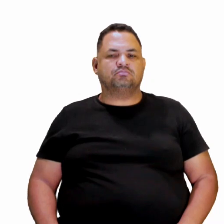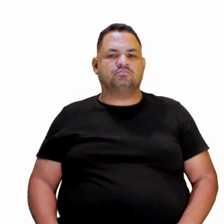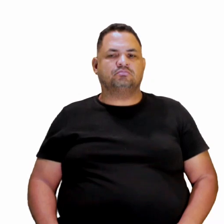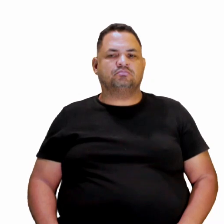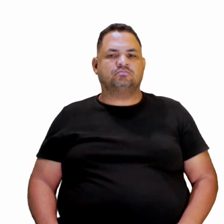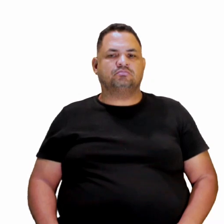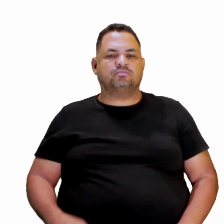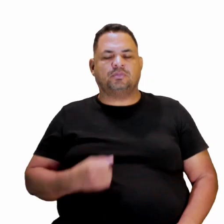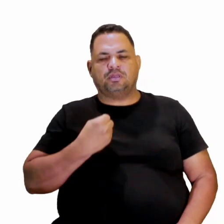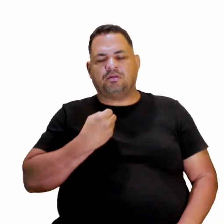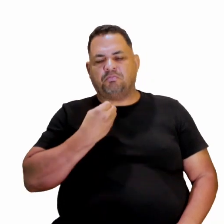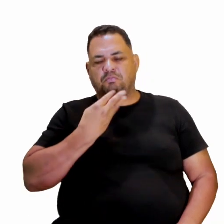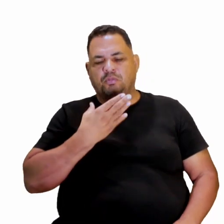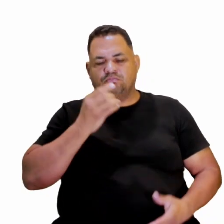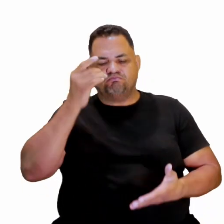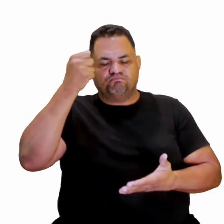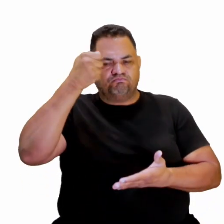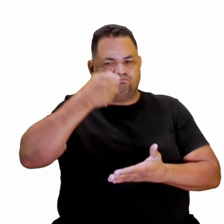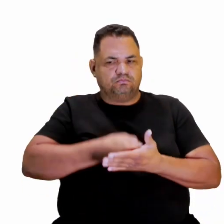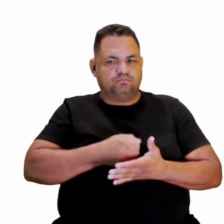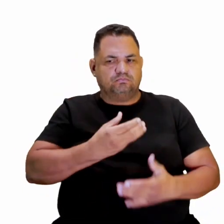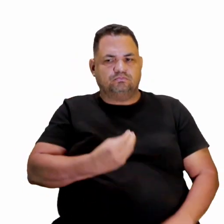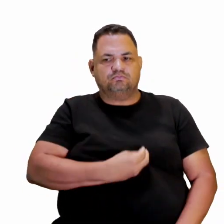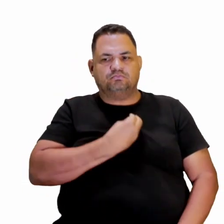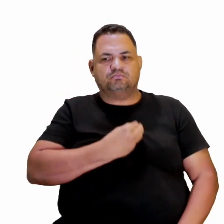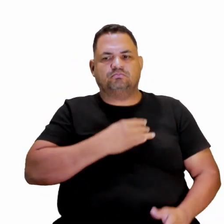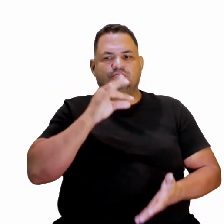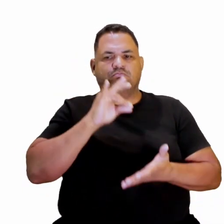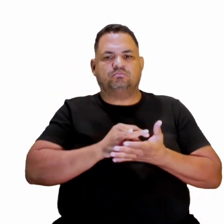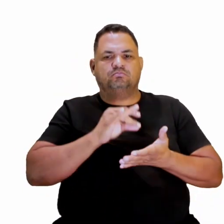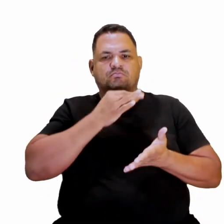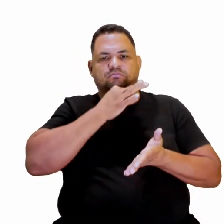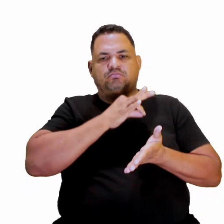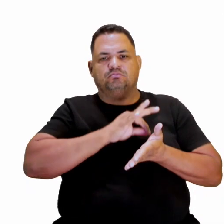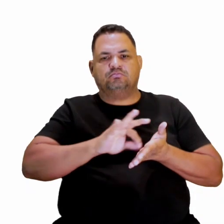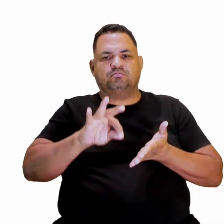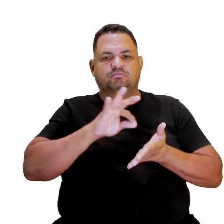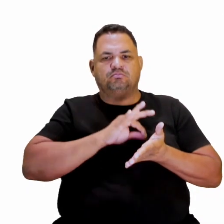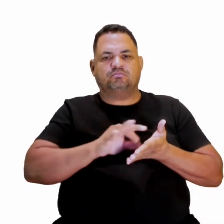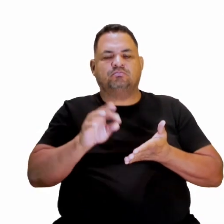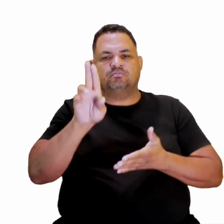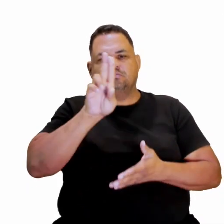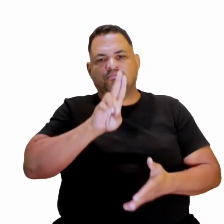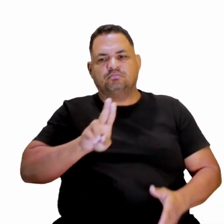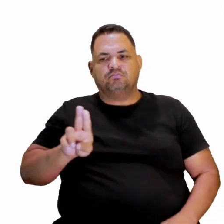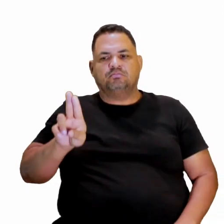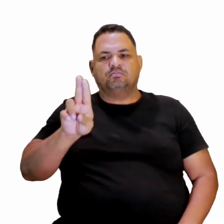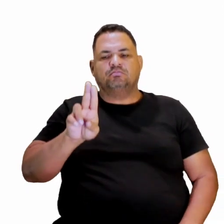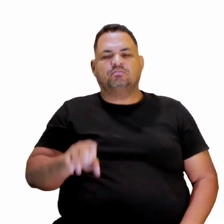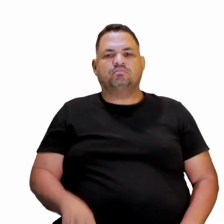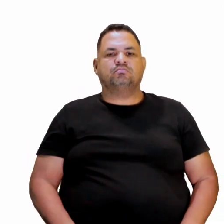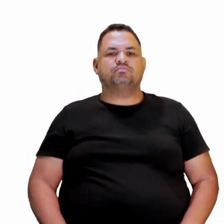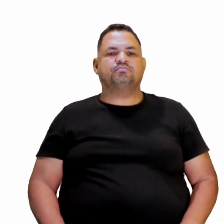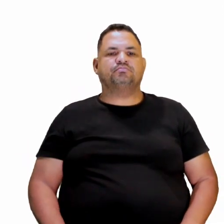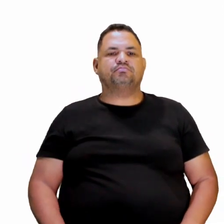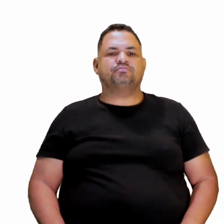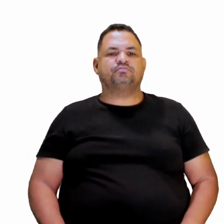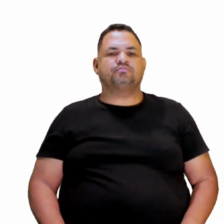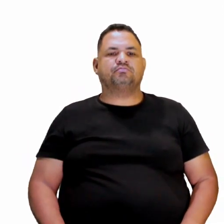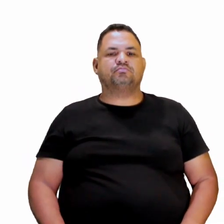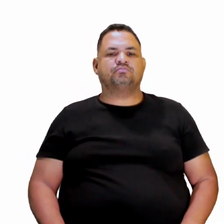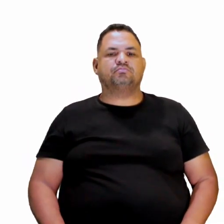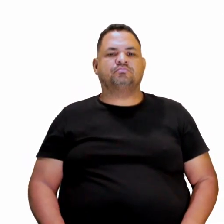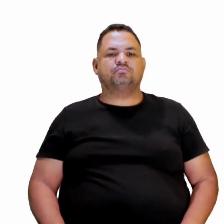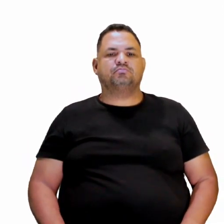uma única boa decisão na minha vida era o fato de eu ter me matriculado na universidade. What I love the most